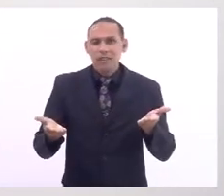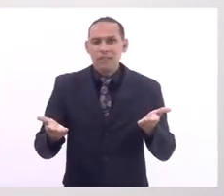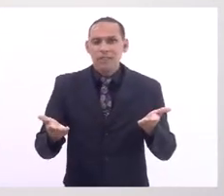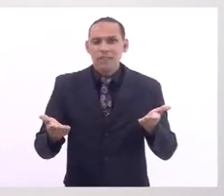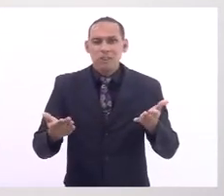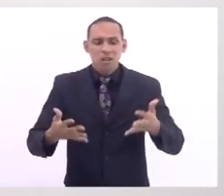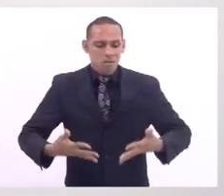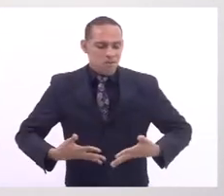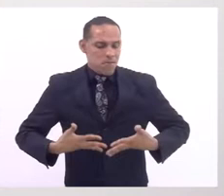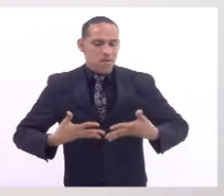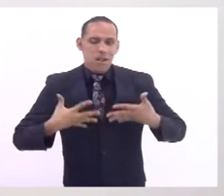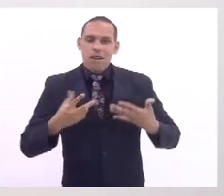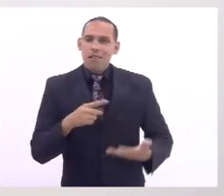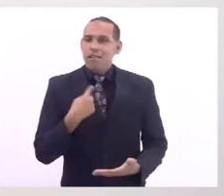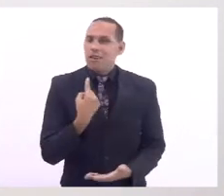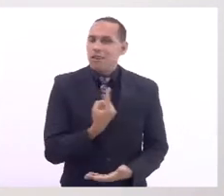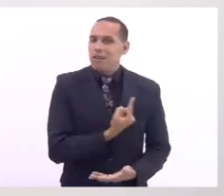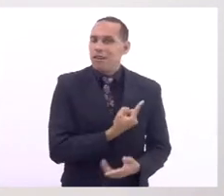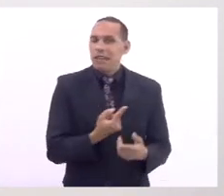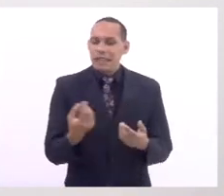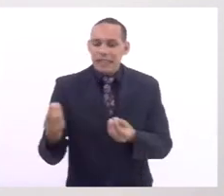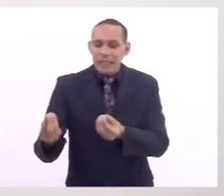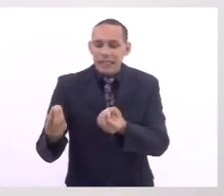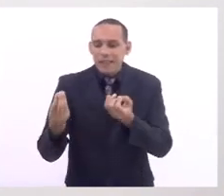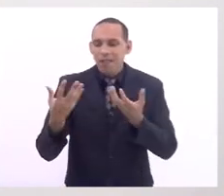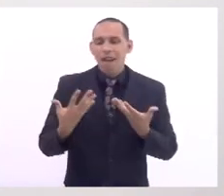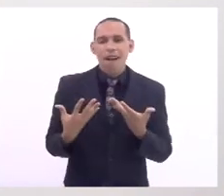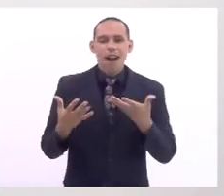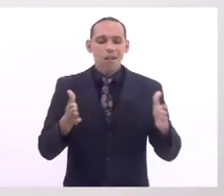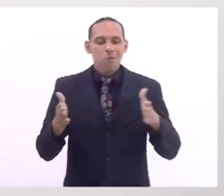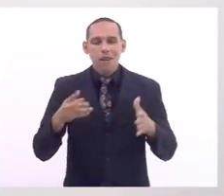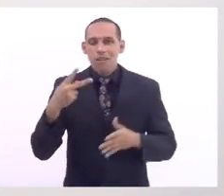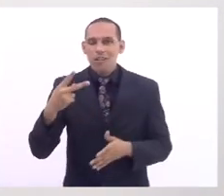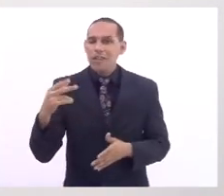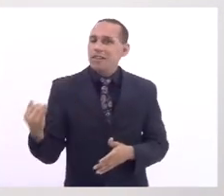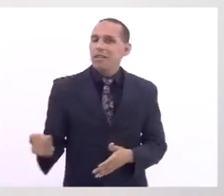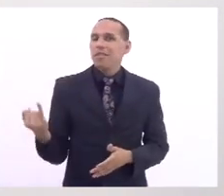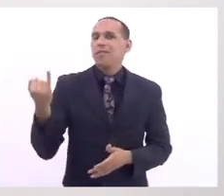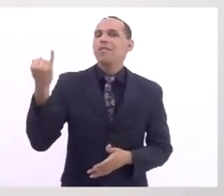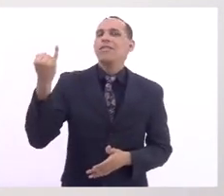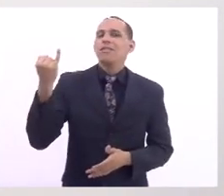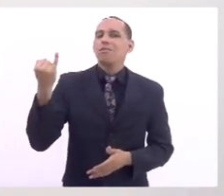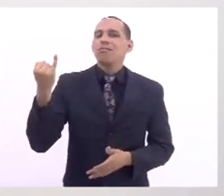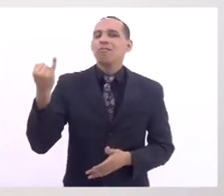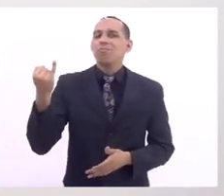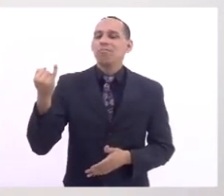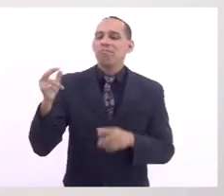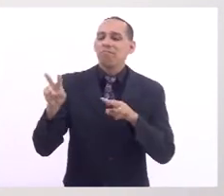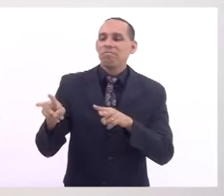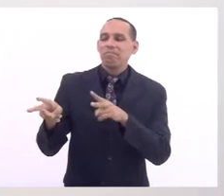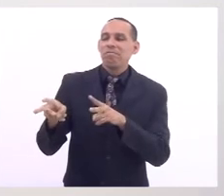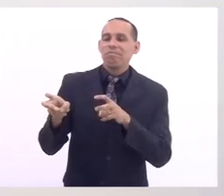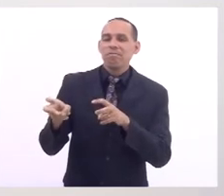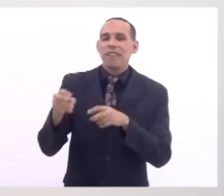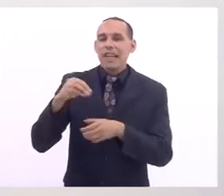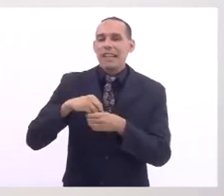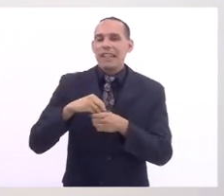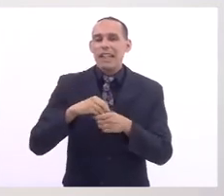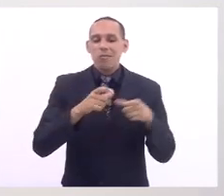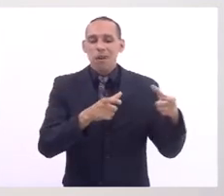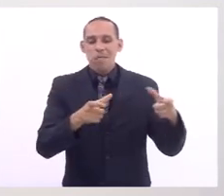dignifica e traz né a importância do mandato que vocês exercem naquelas casas então